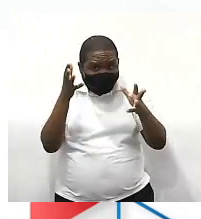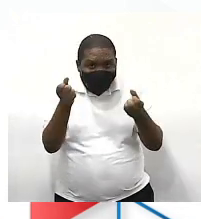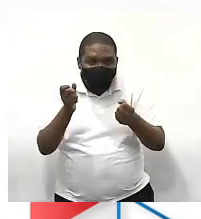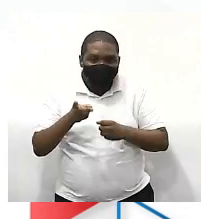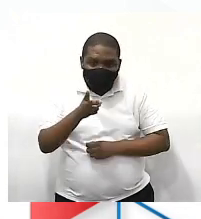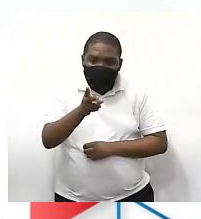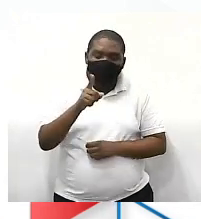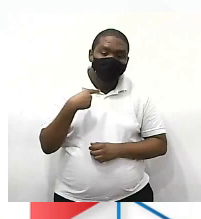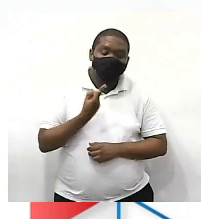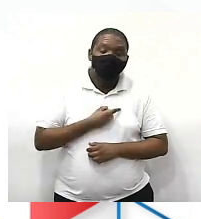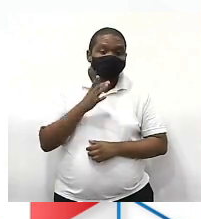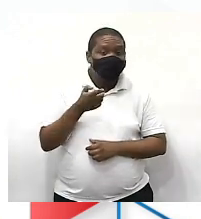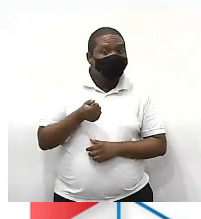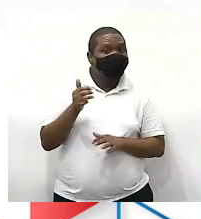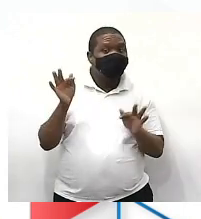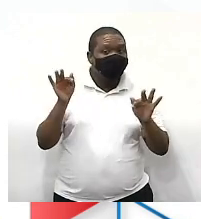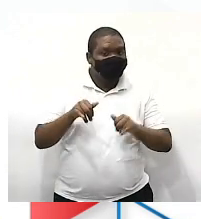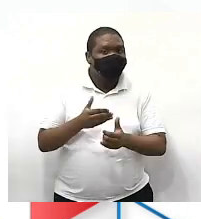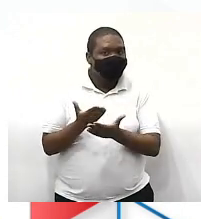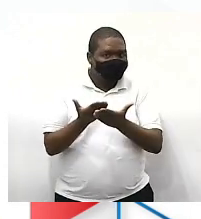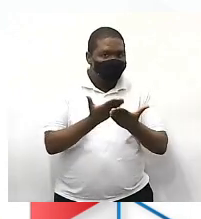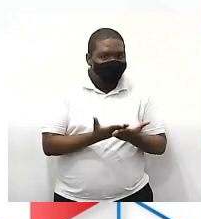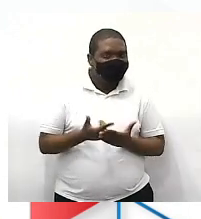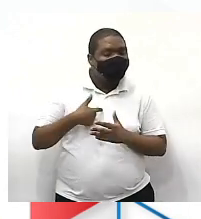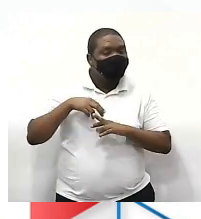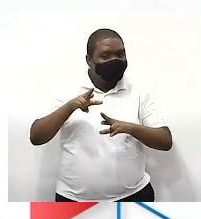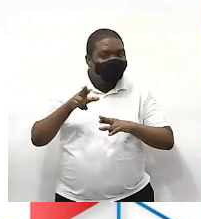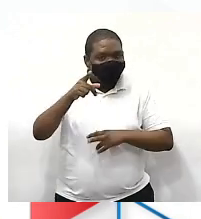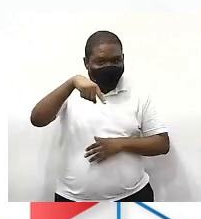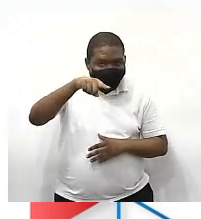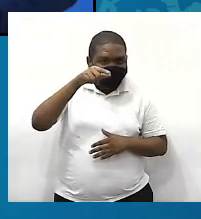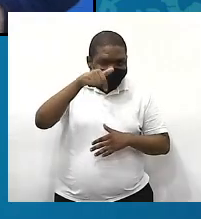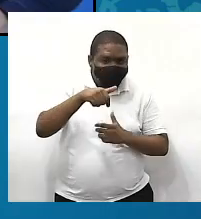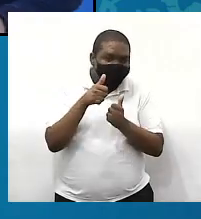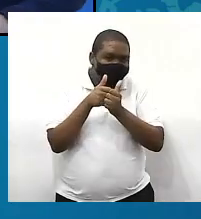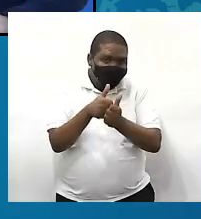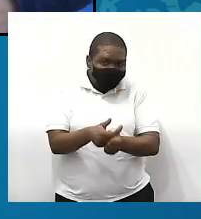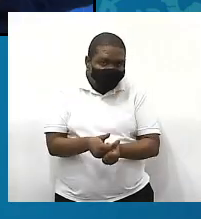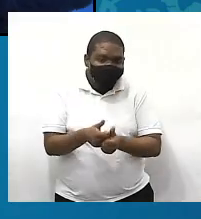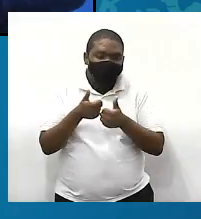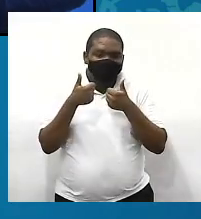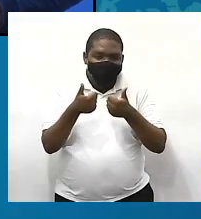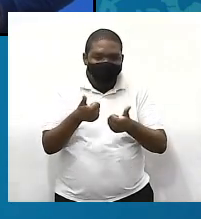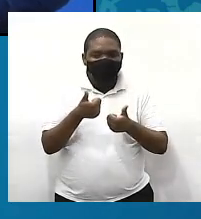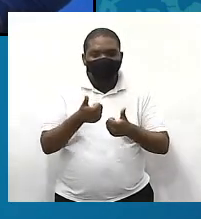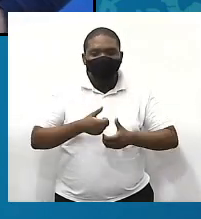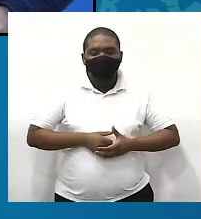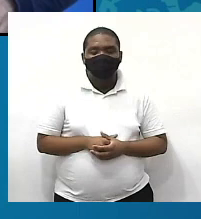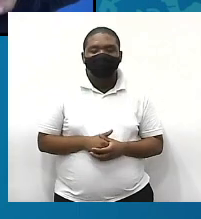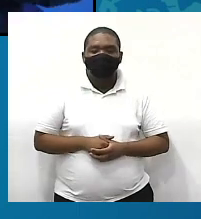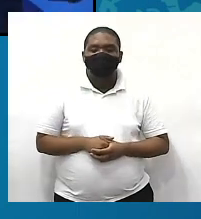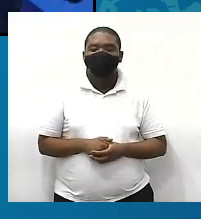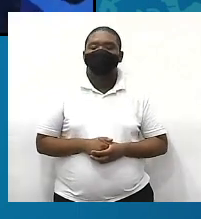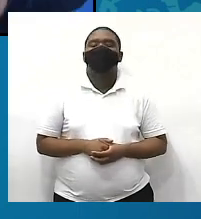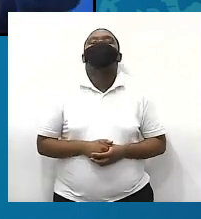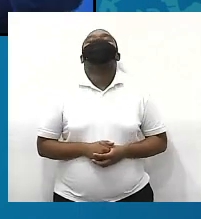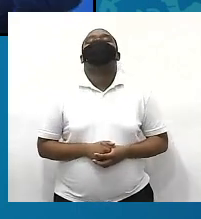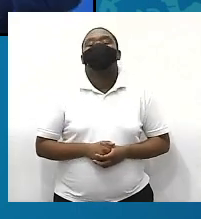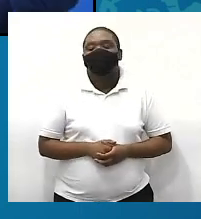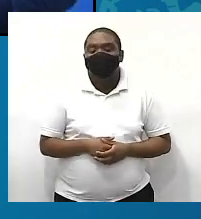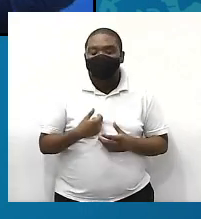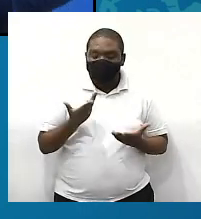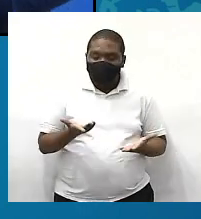gente está indo para a reta final da nossa aula e eu espero que vocês estejam acompanhando muitíssimo bem, tá bom? Vamos lá.